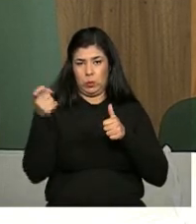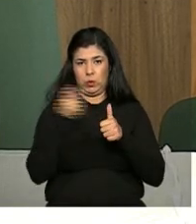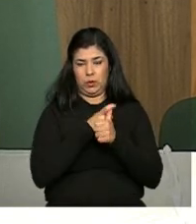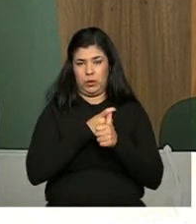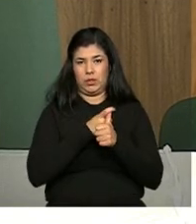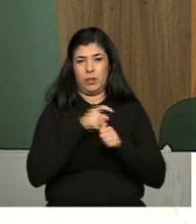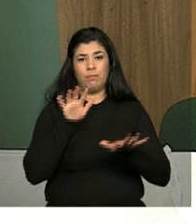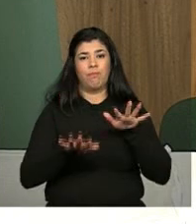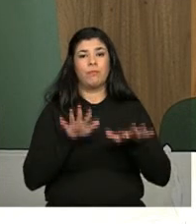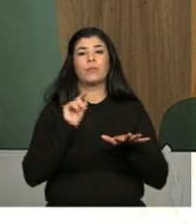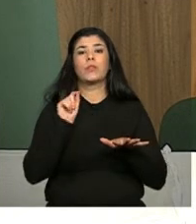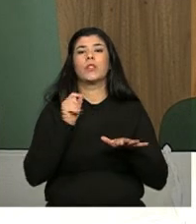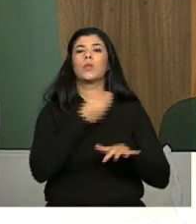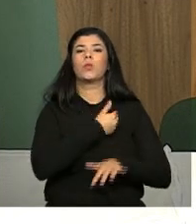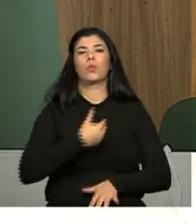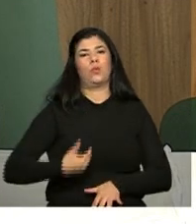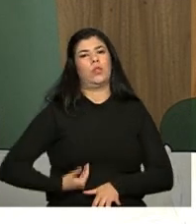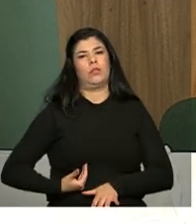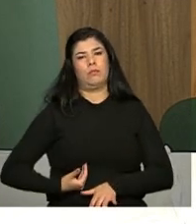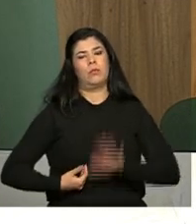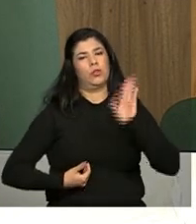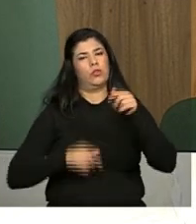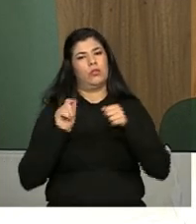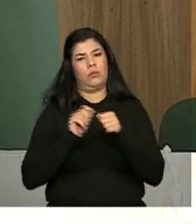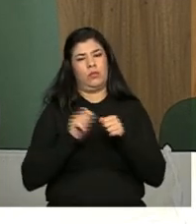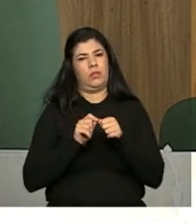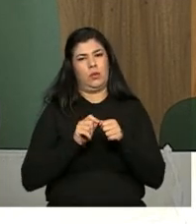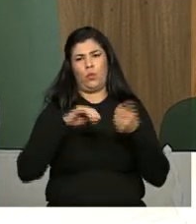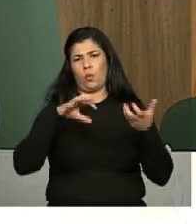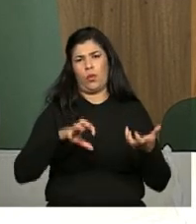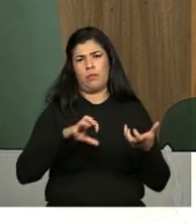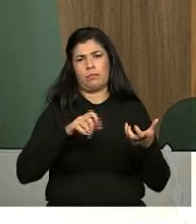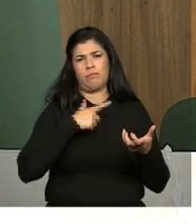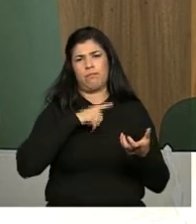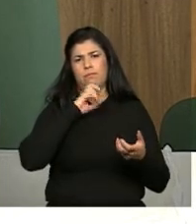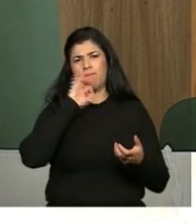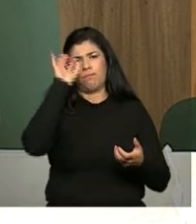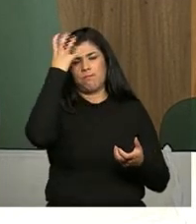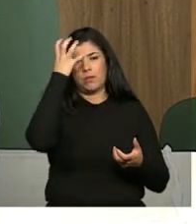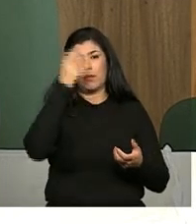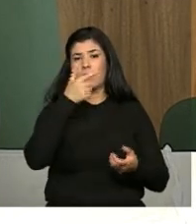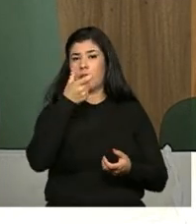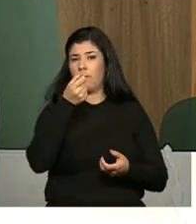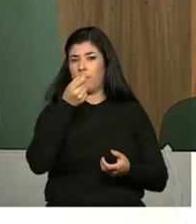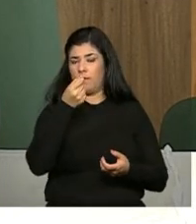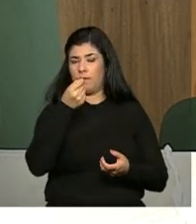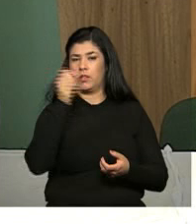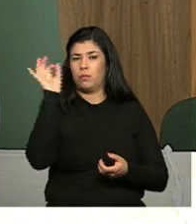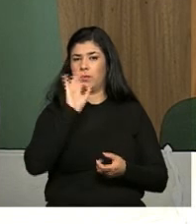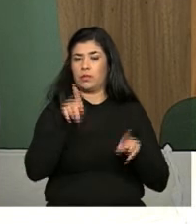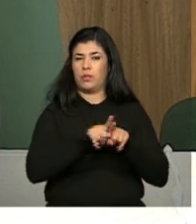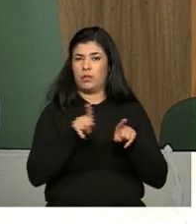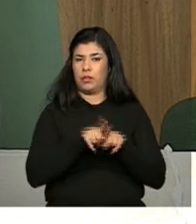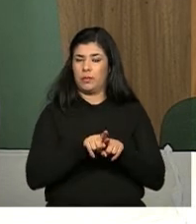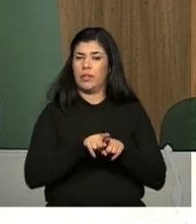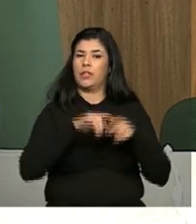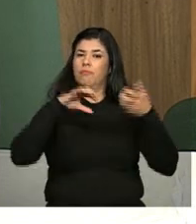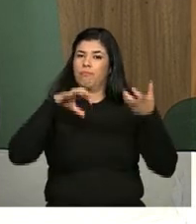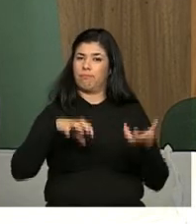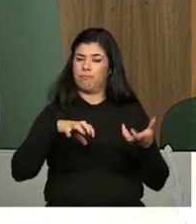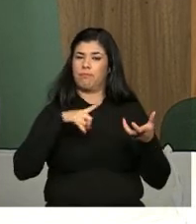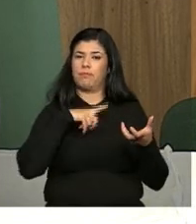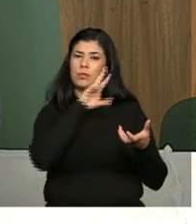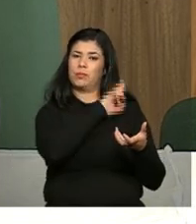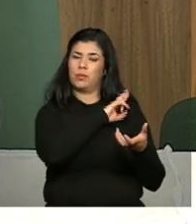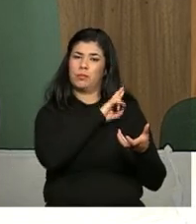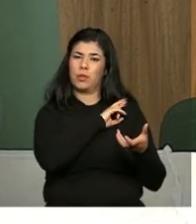governo não depende do congresso está sendo feito será feito Vinte por cento depende do governo do congresso nacional